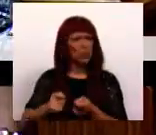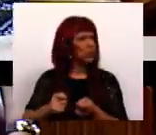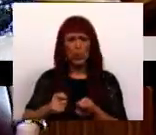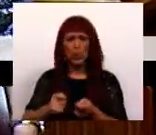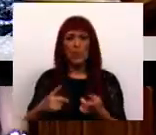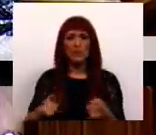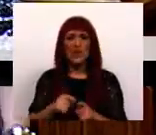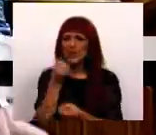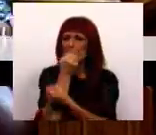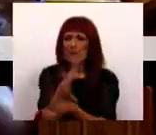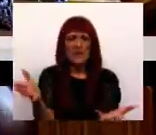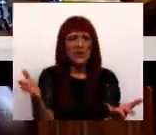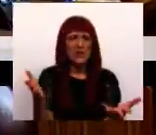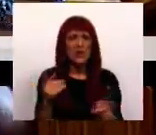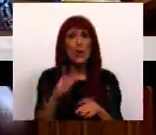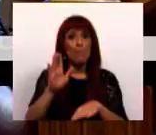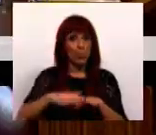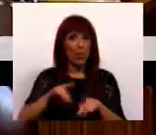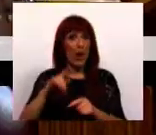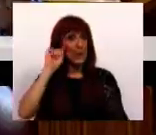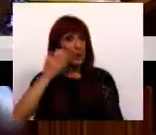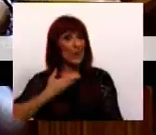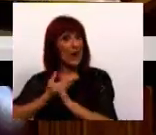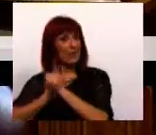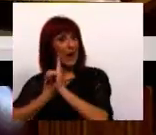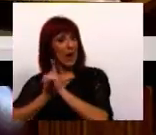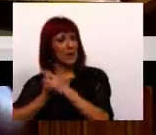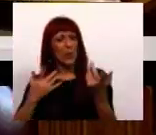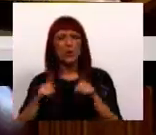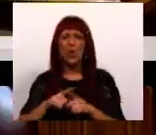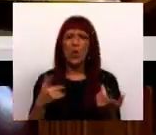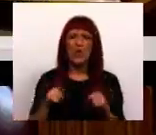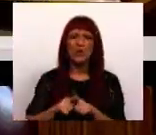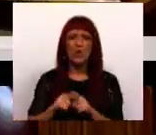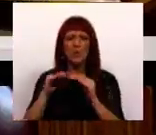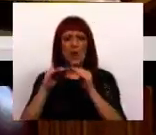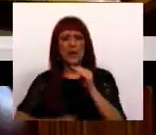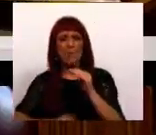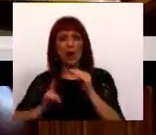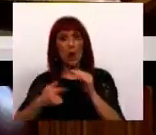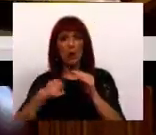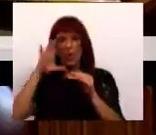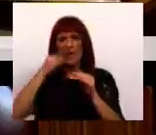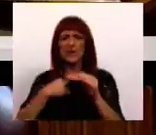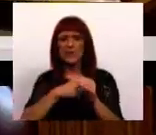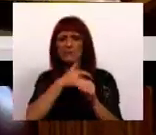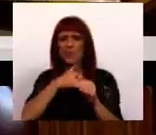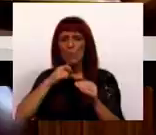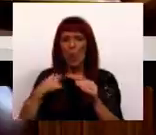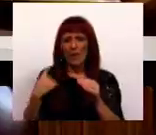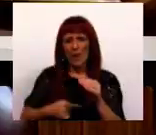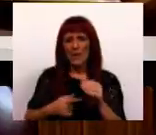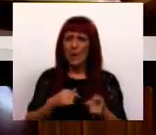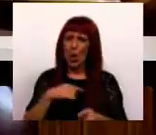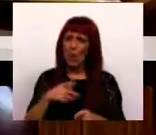investidos e, portanto, desperdiçados, por causa do déficit, ficar um bocado abaixo daquilo que o Governo se tinha comprometido.